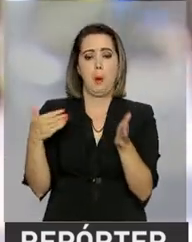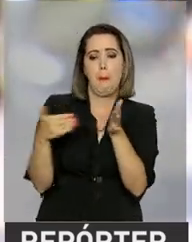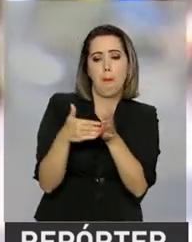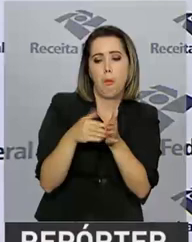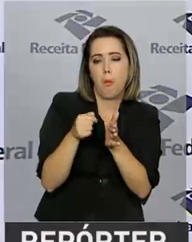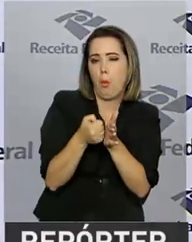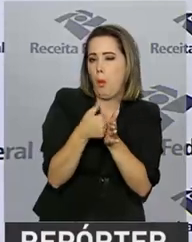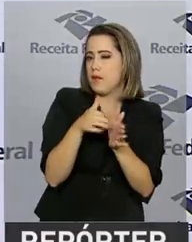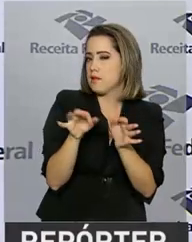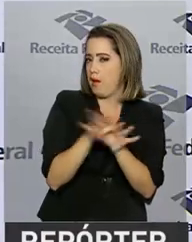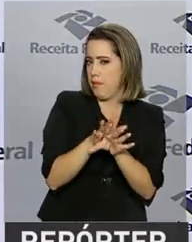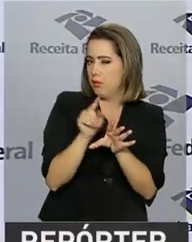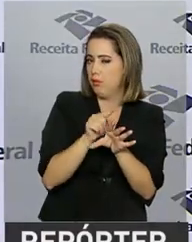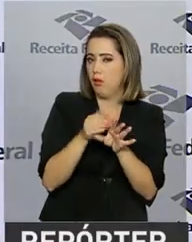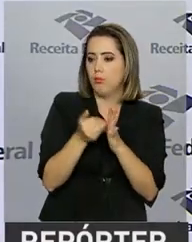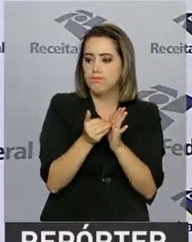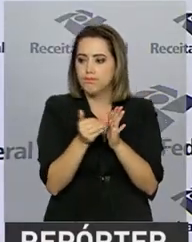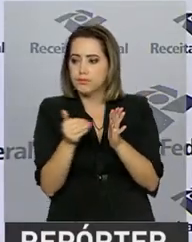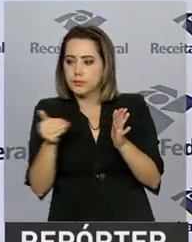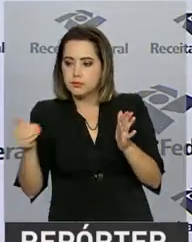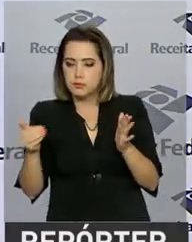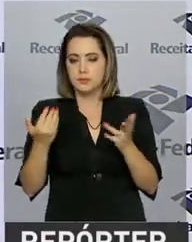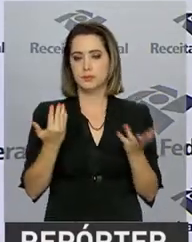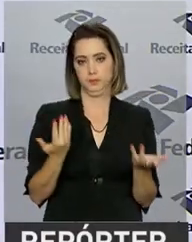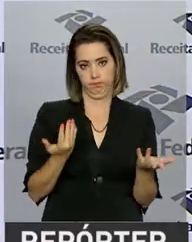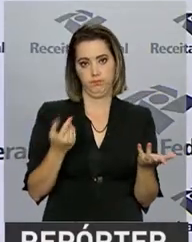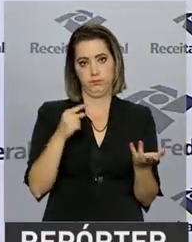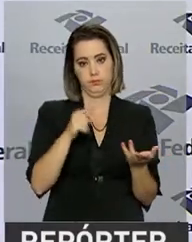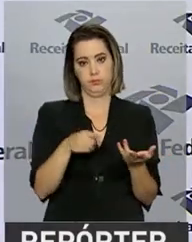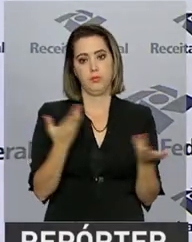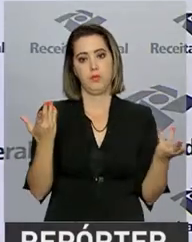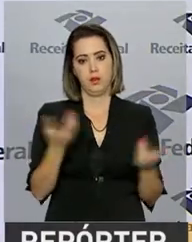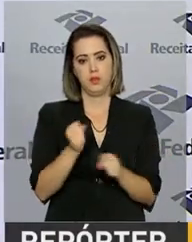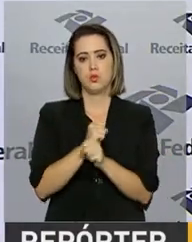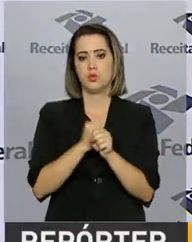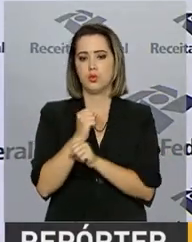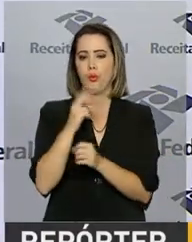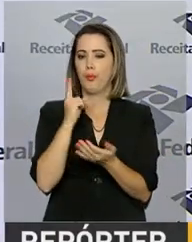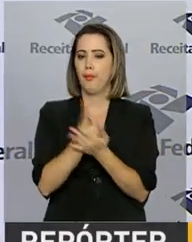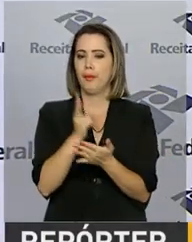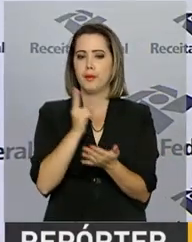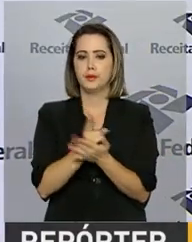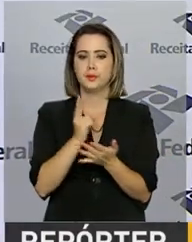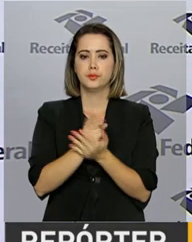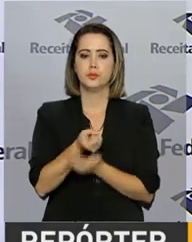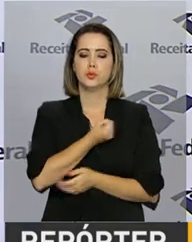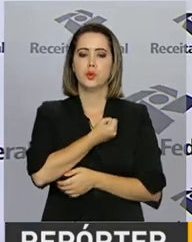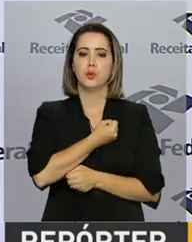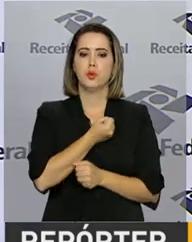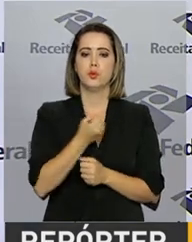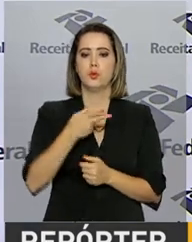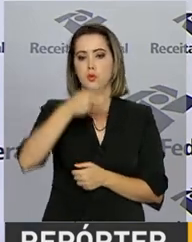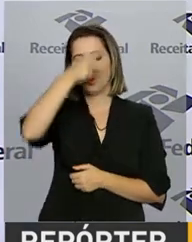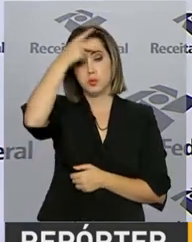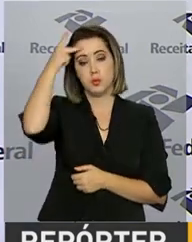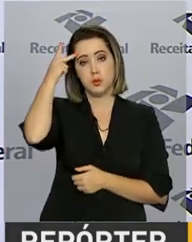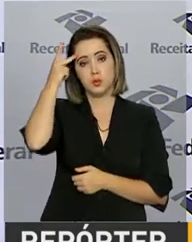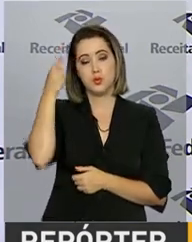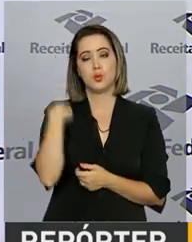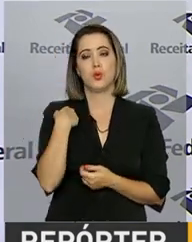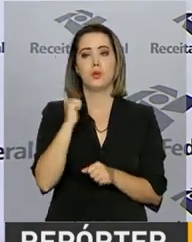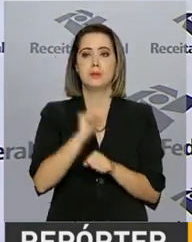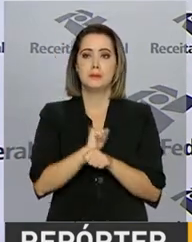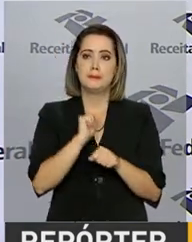para a última hora. O comportamento contribuindo nesse ano tem sido o mesmo dos anos anteriores. Um número muito grande novamente vai